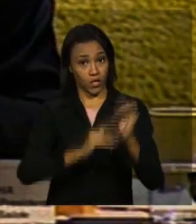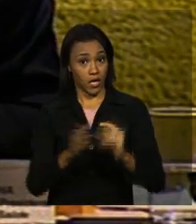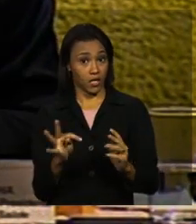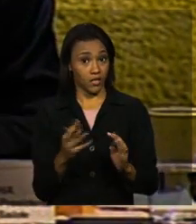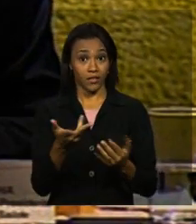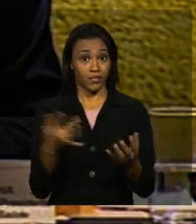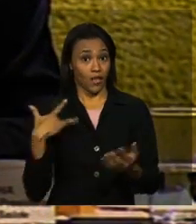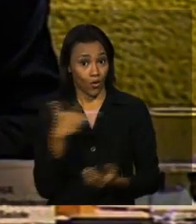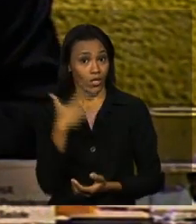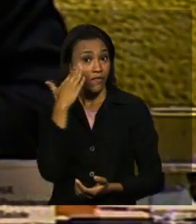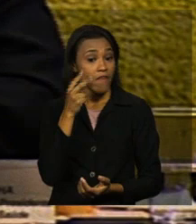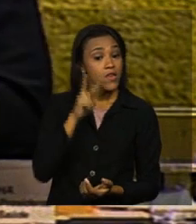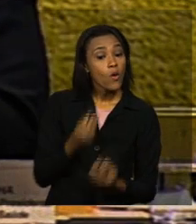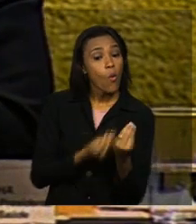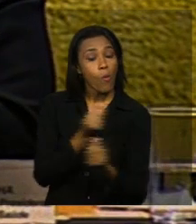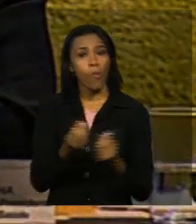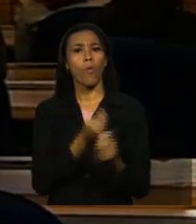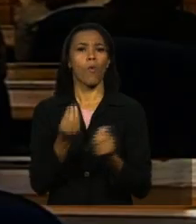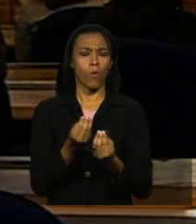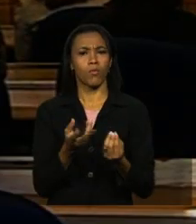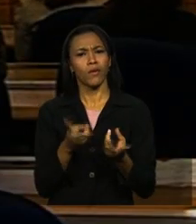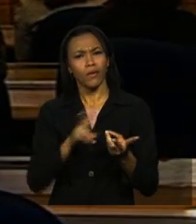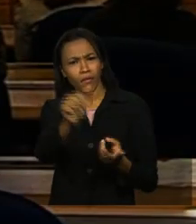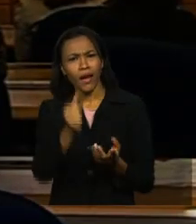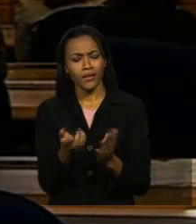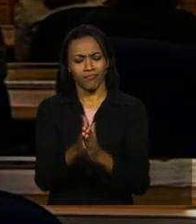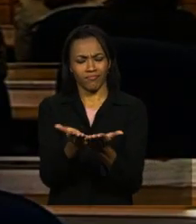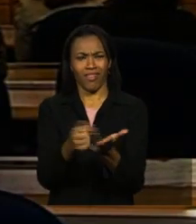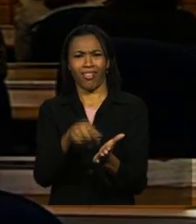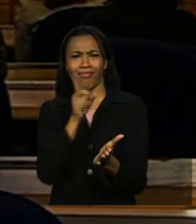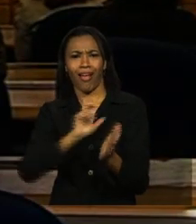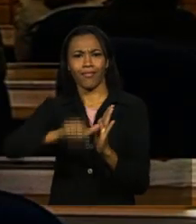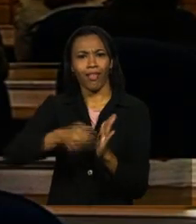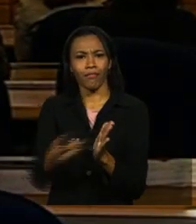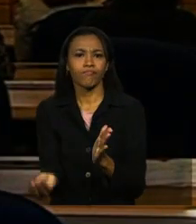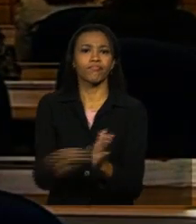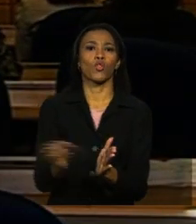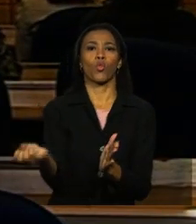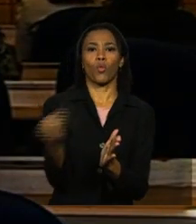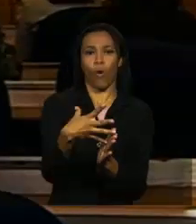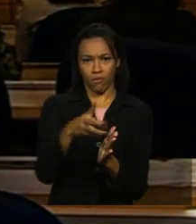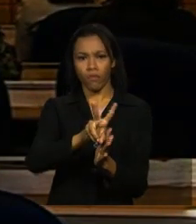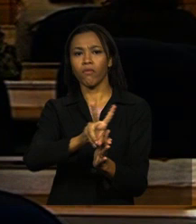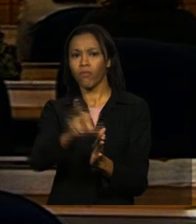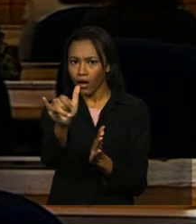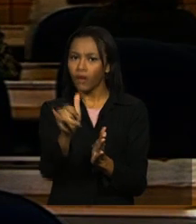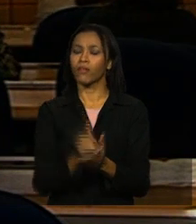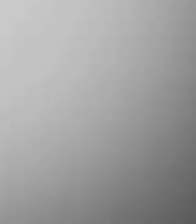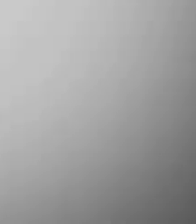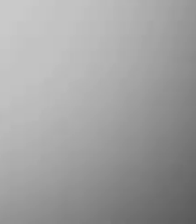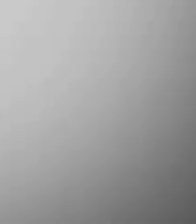checar, às vezes tem informação na própria unidade de saúde, né, e atualizar, mesmo se não tiver a caderneta, programar a atualização